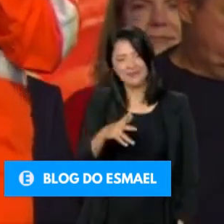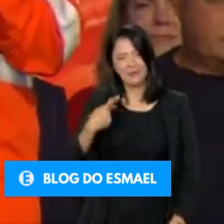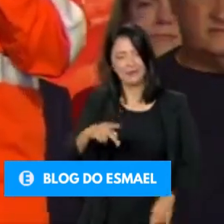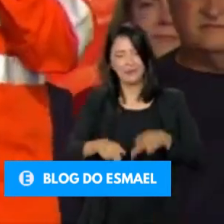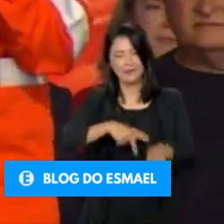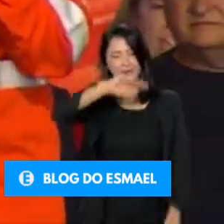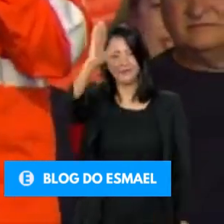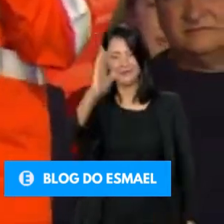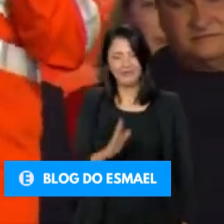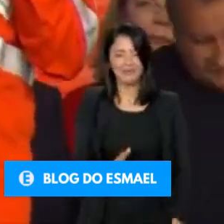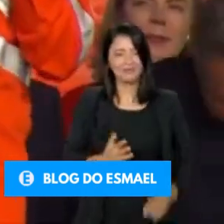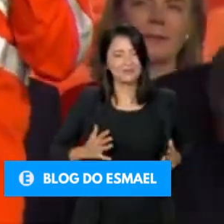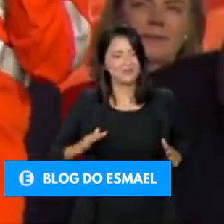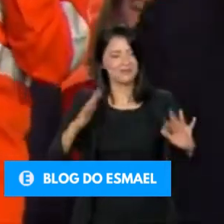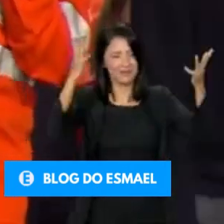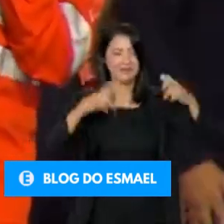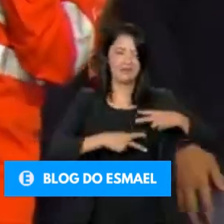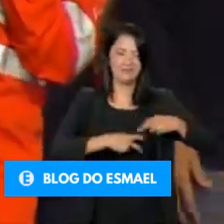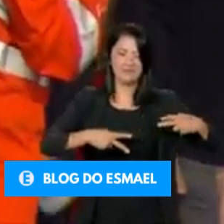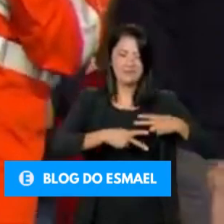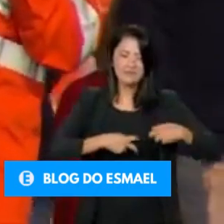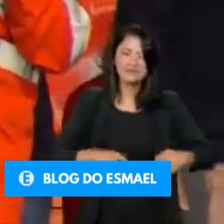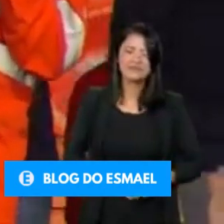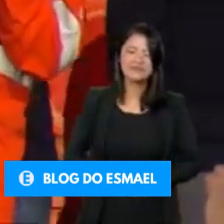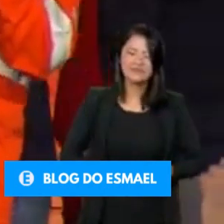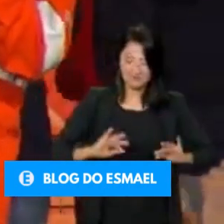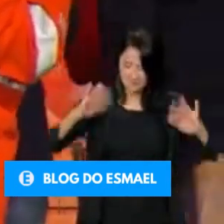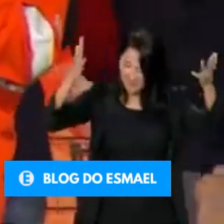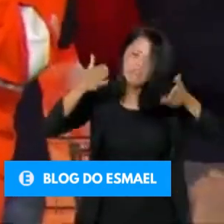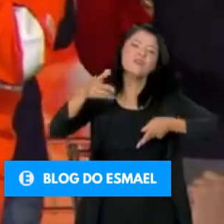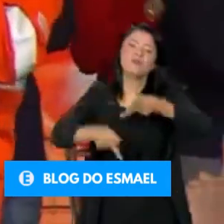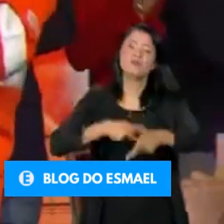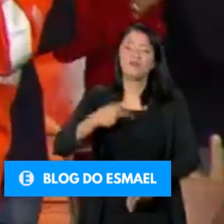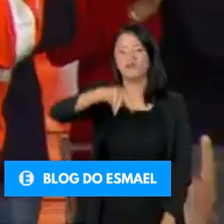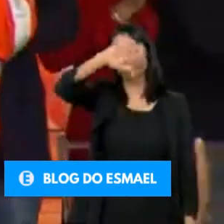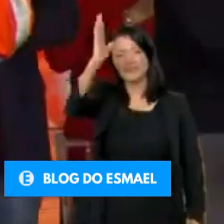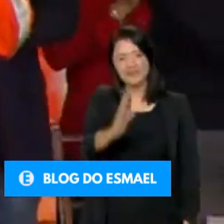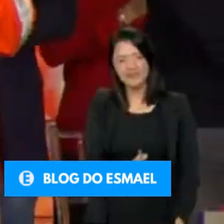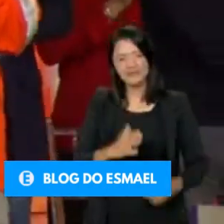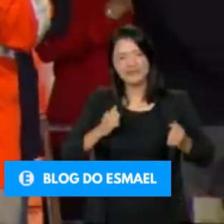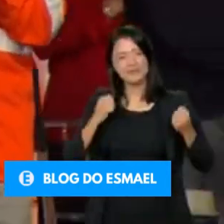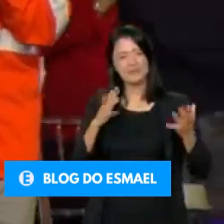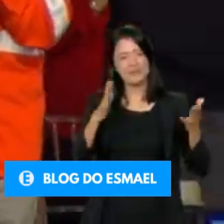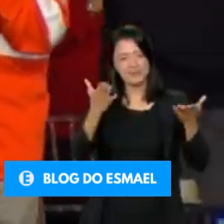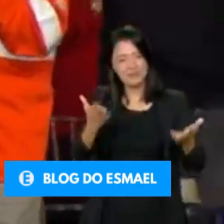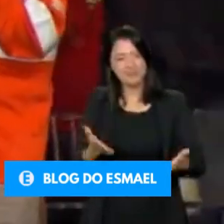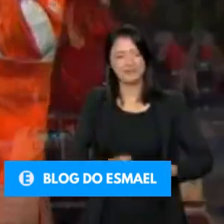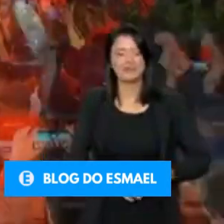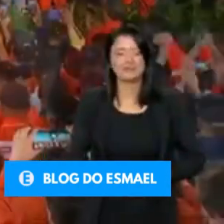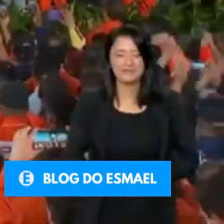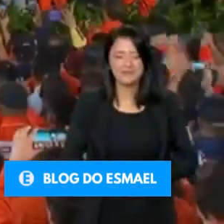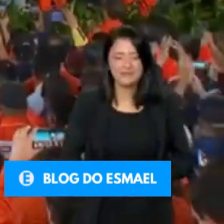povo brasileiro. Viva a Petrobras e viva o povo brasileiro. Parabéns, gente.